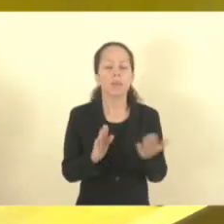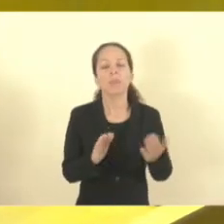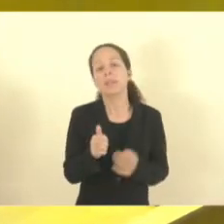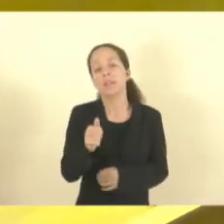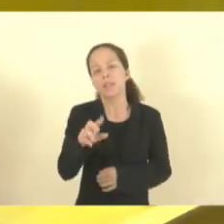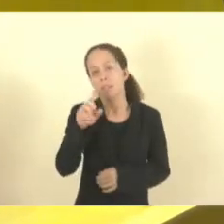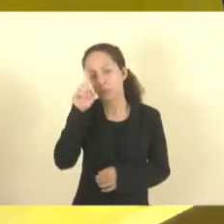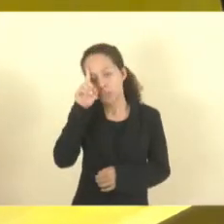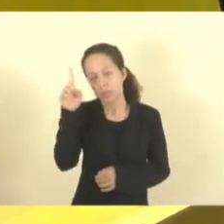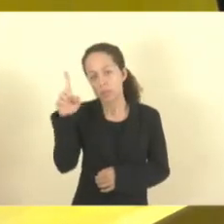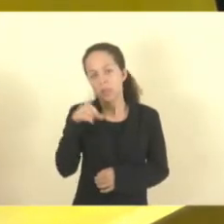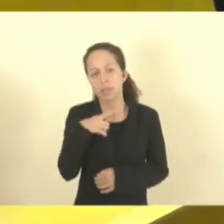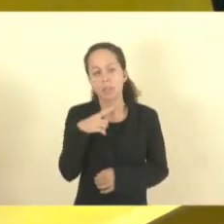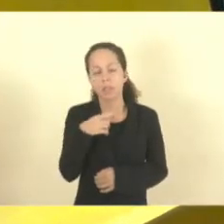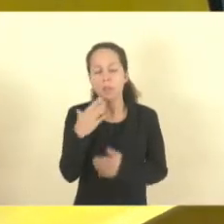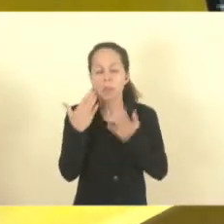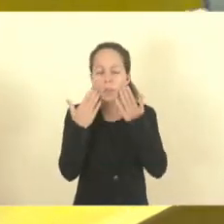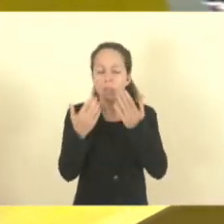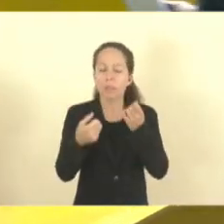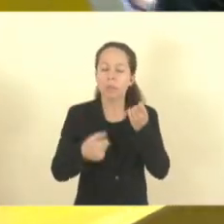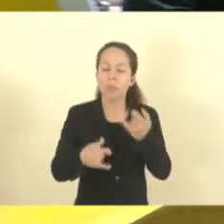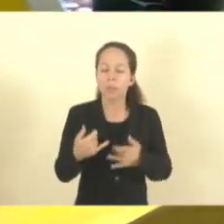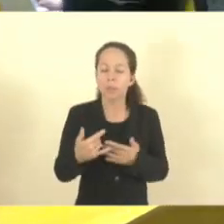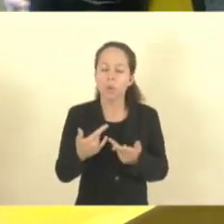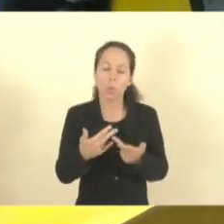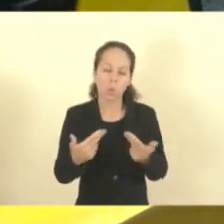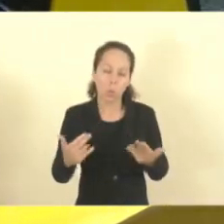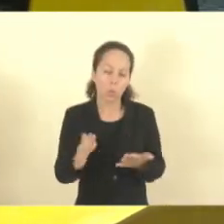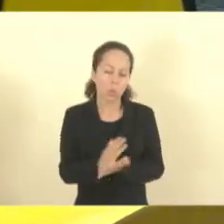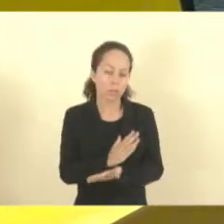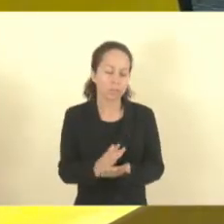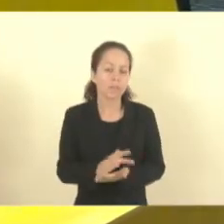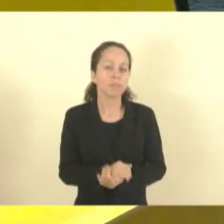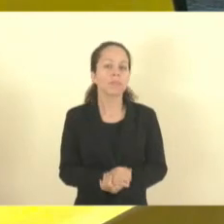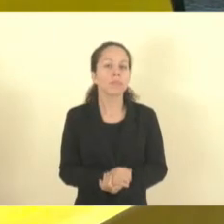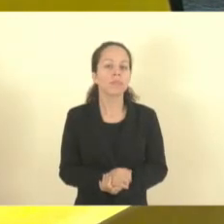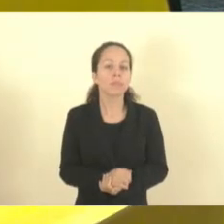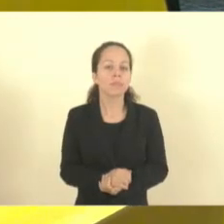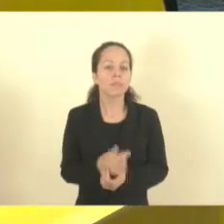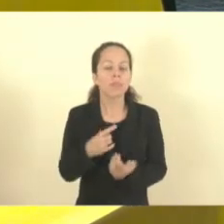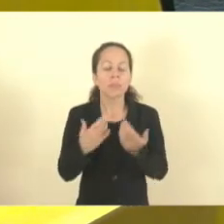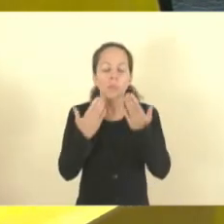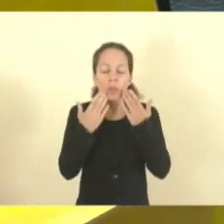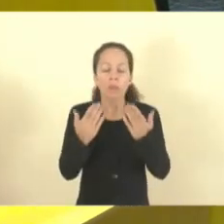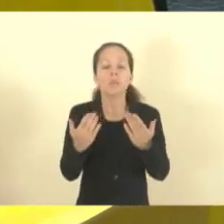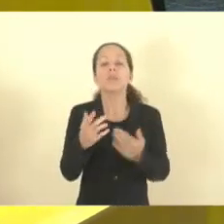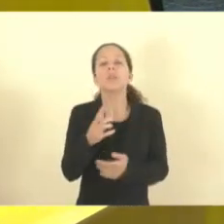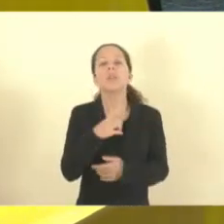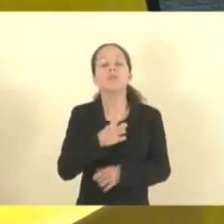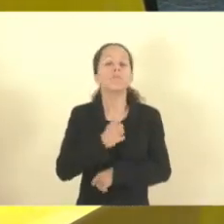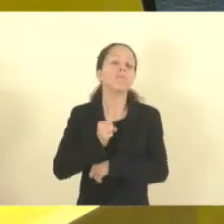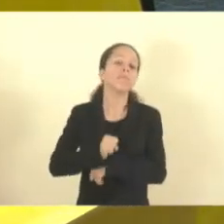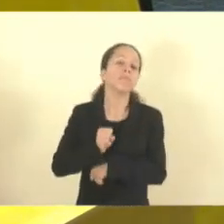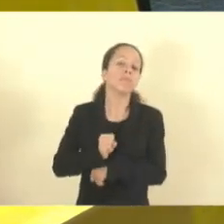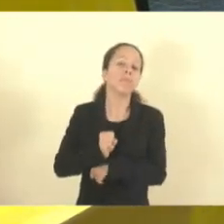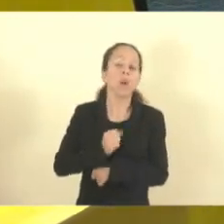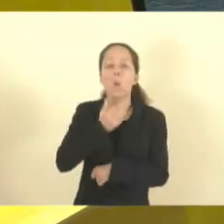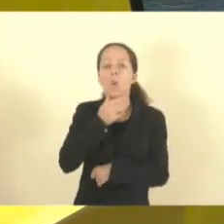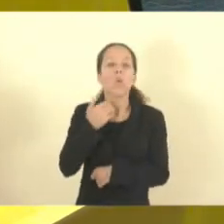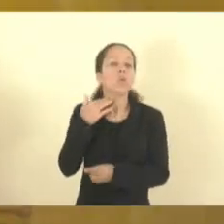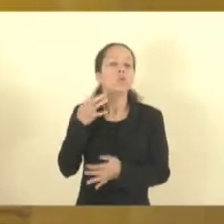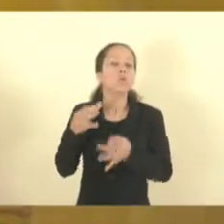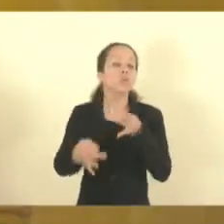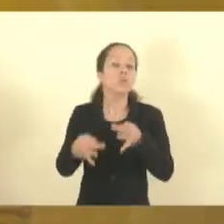apresentarem algumas argumentações. E a Desportiva apresentou e ficou no aguardo da decisão do juiz sobre as